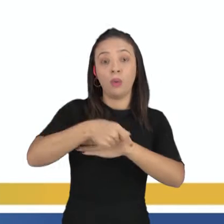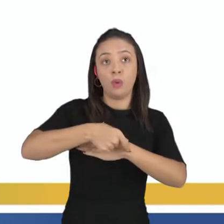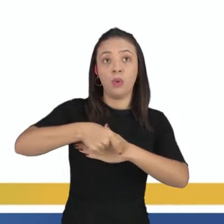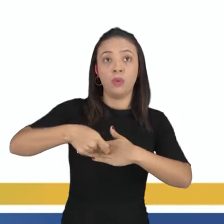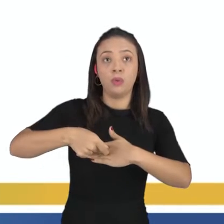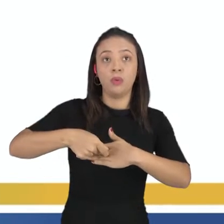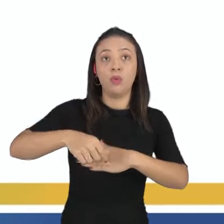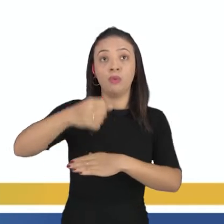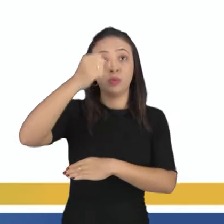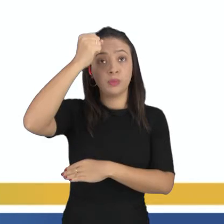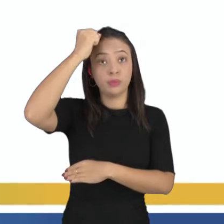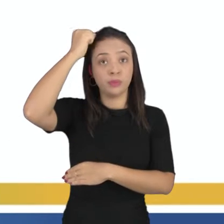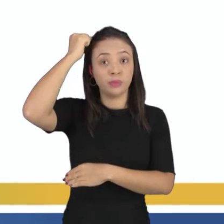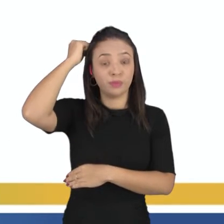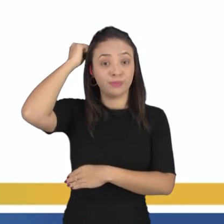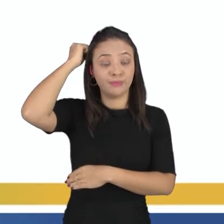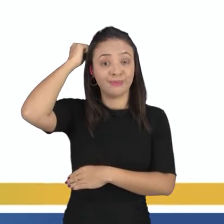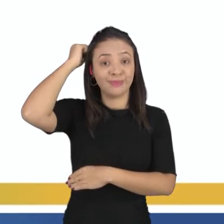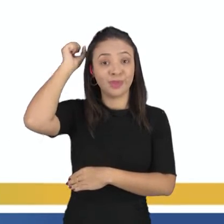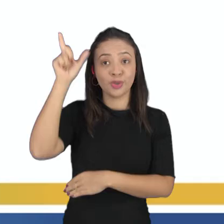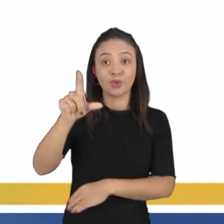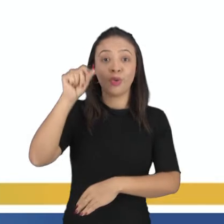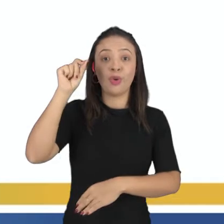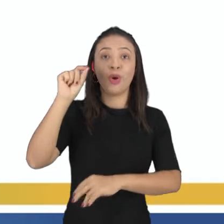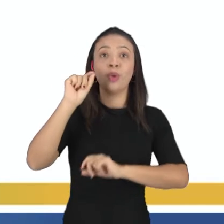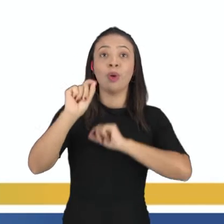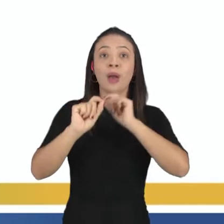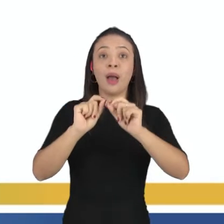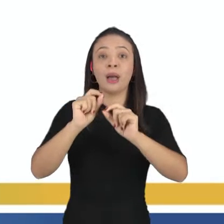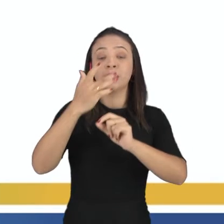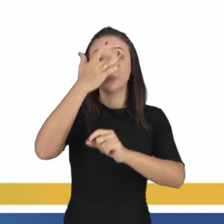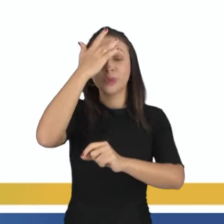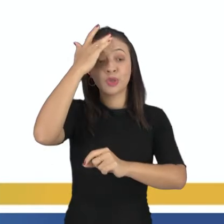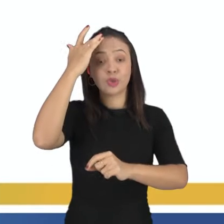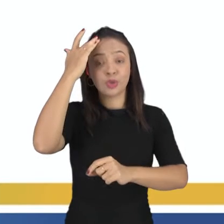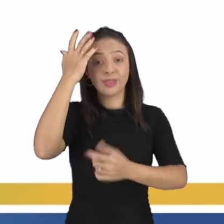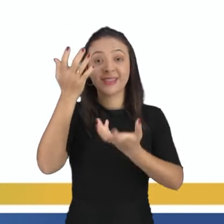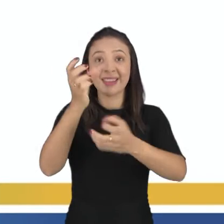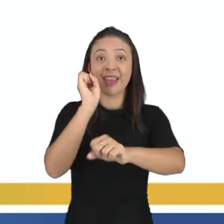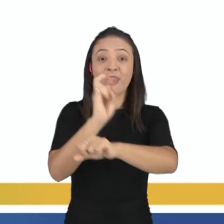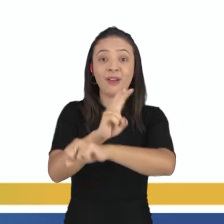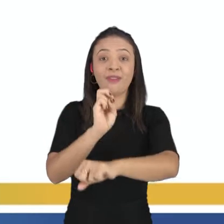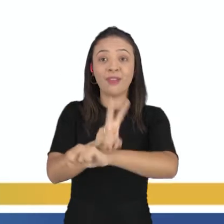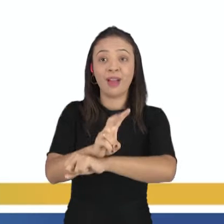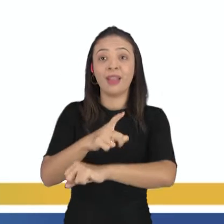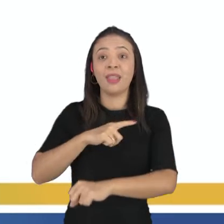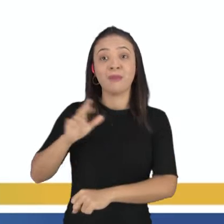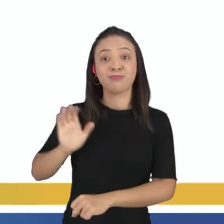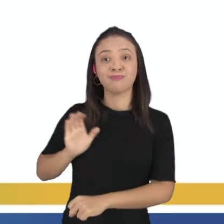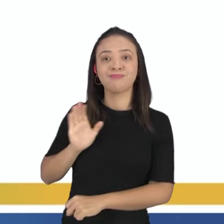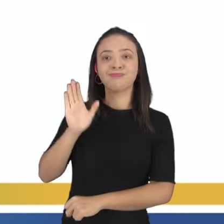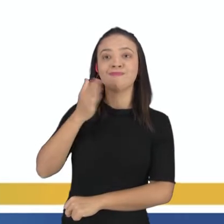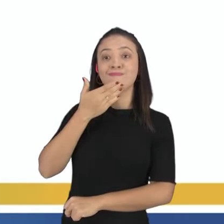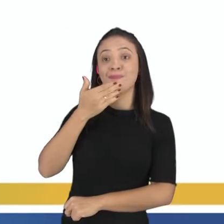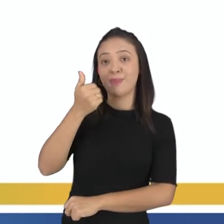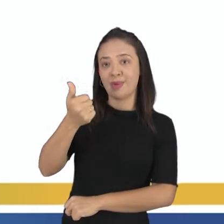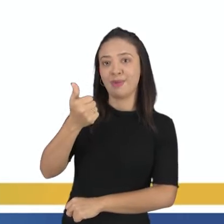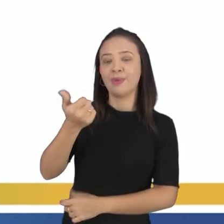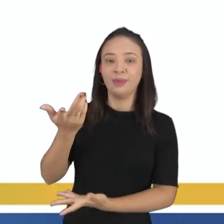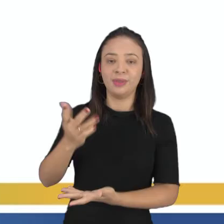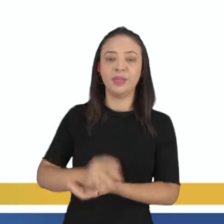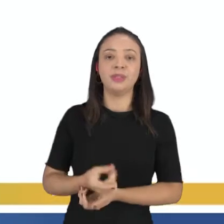vestibular privilegia os candidatos pertencentes às classes mais favorecidas